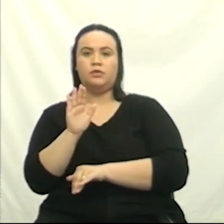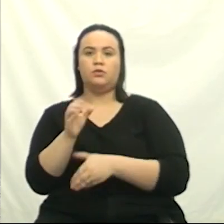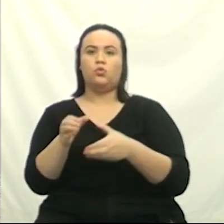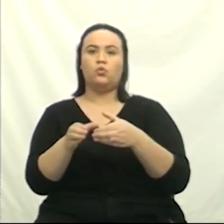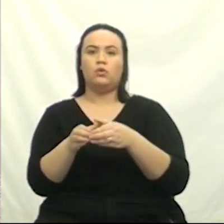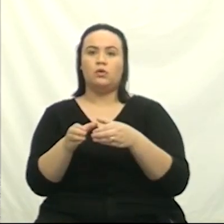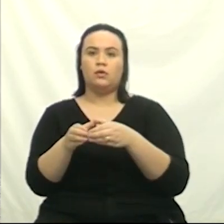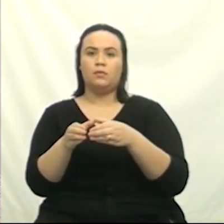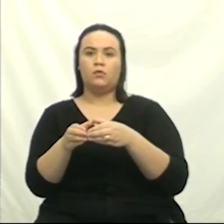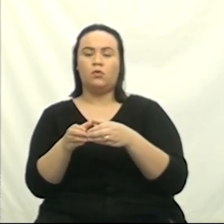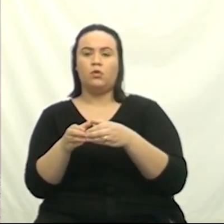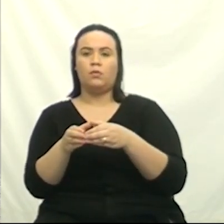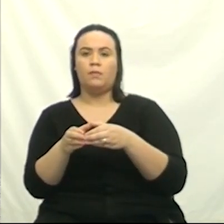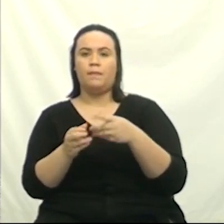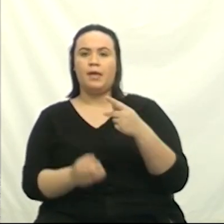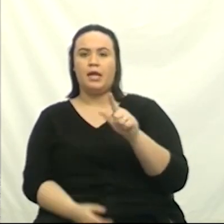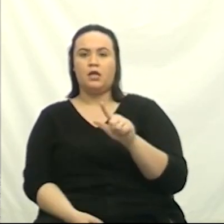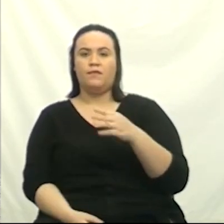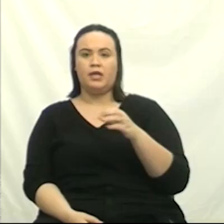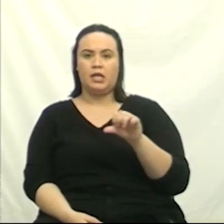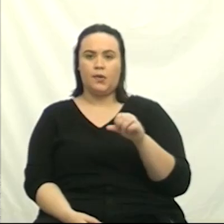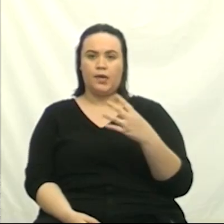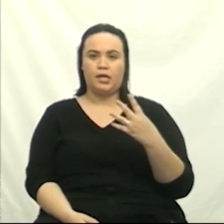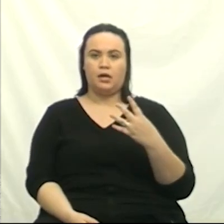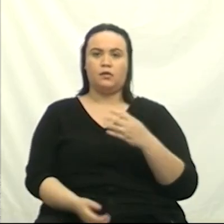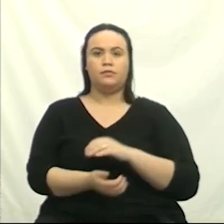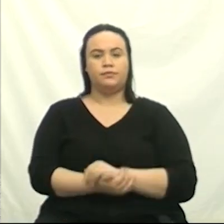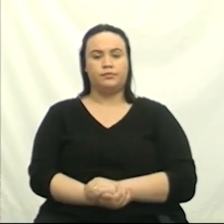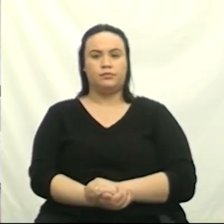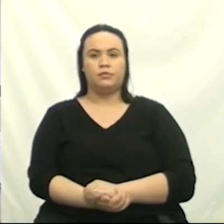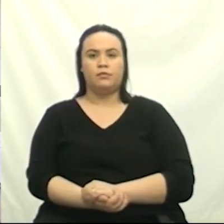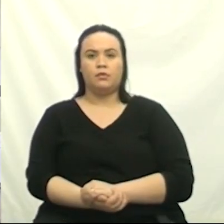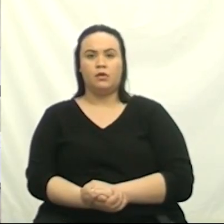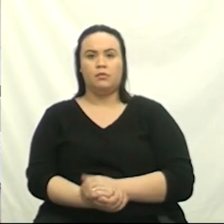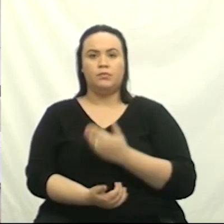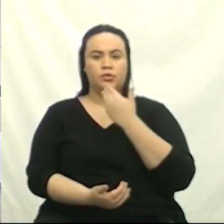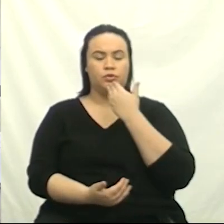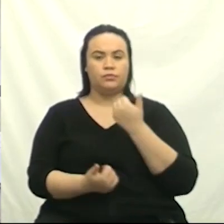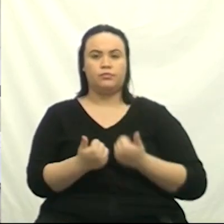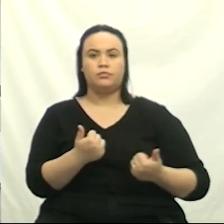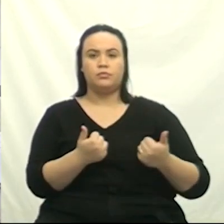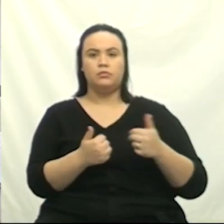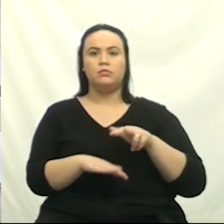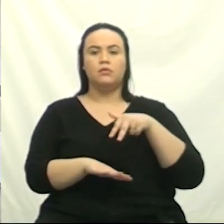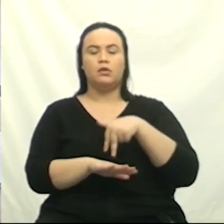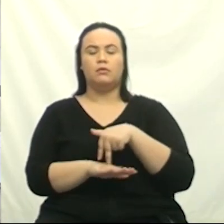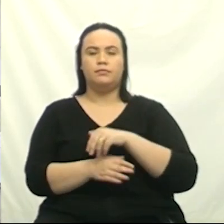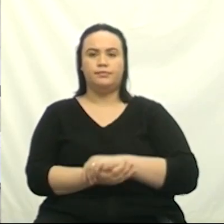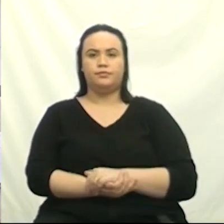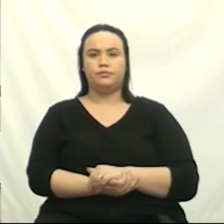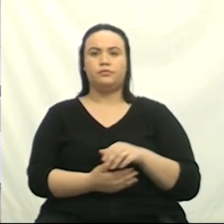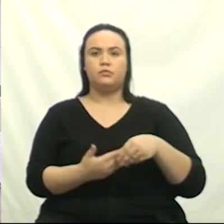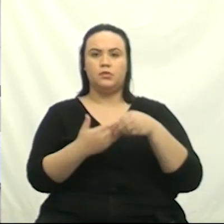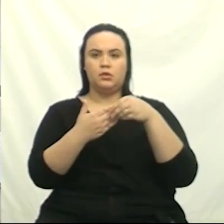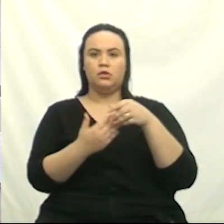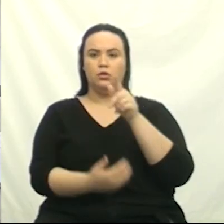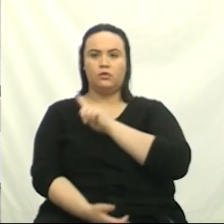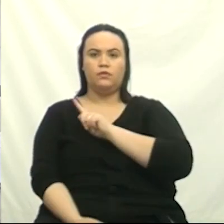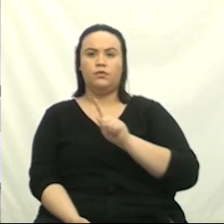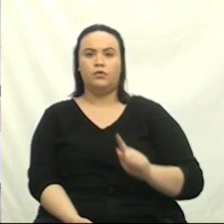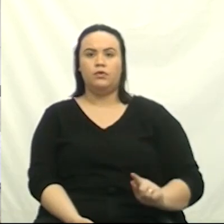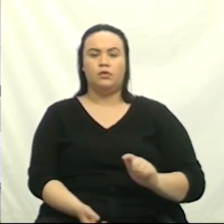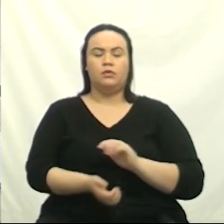p.e. 94 barra 2023 2023 questão de ordem senhor presidente questão de ordem cedida ao líder do governo vereador